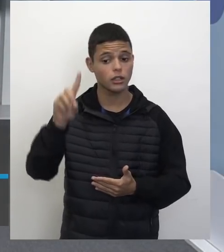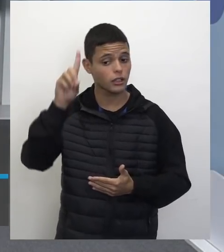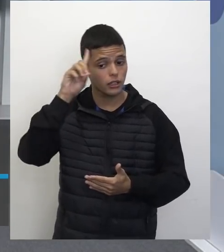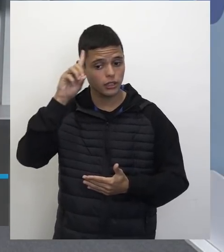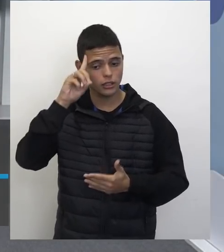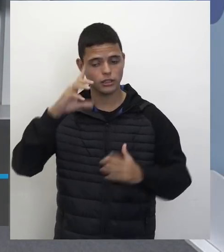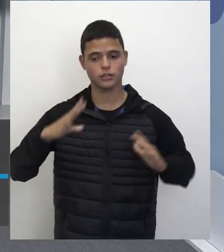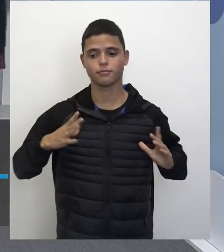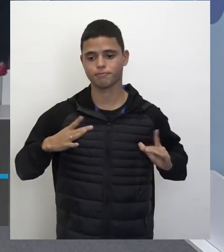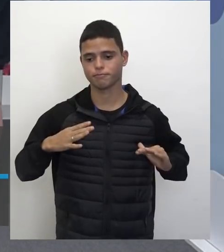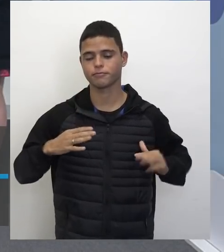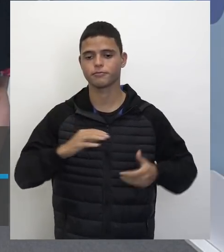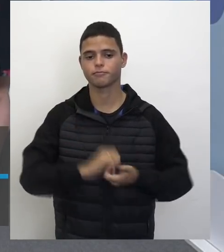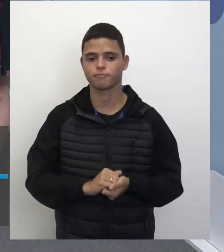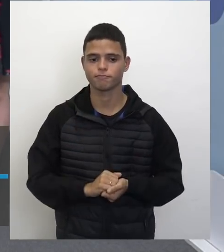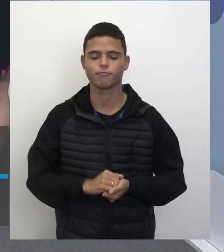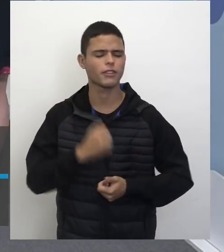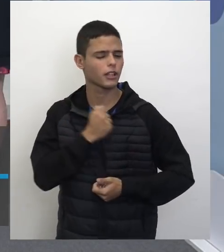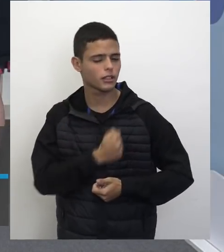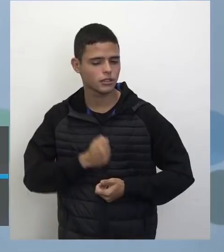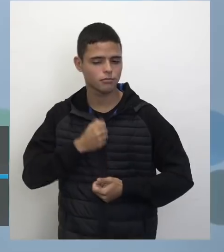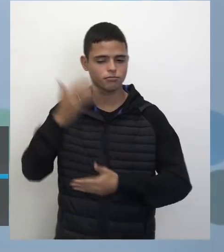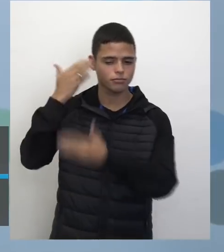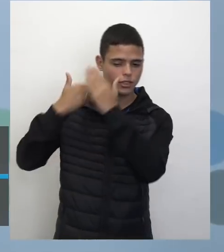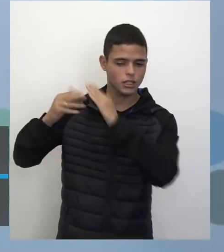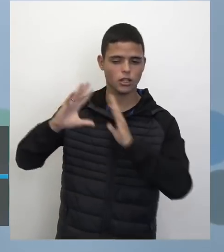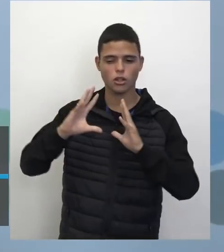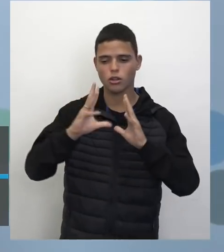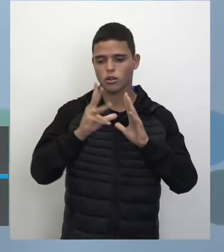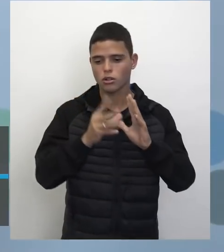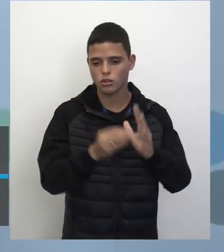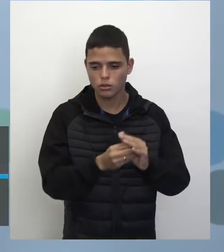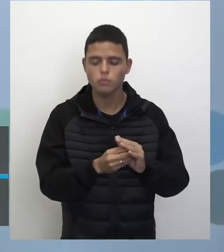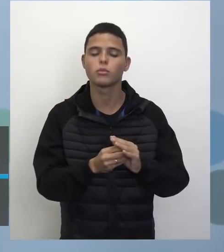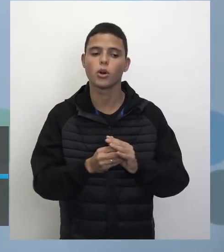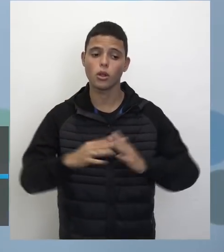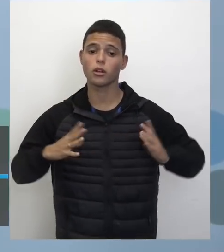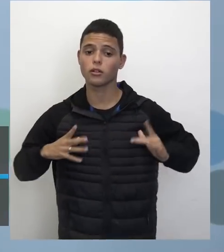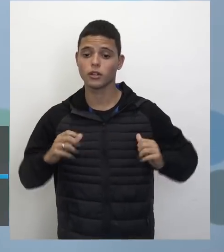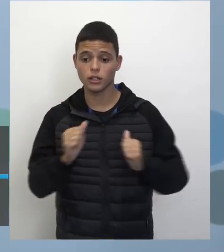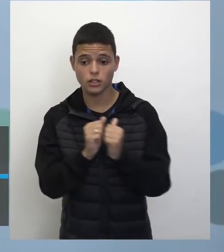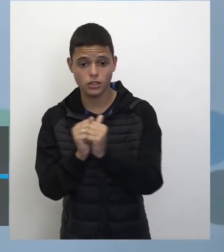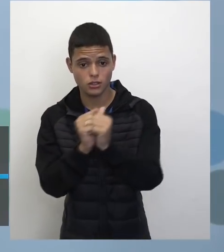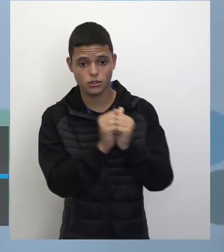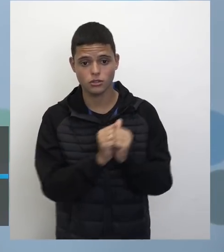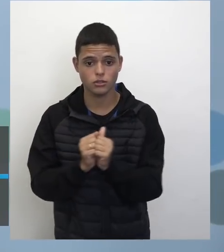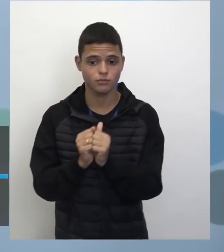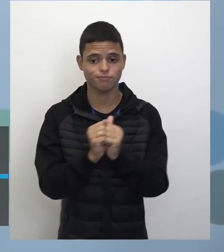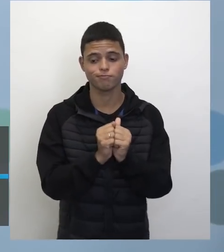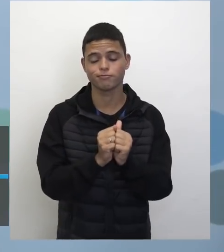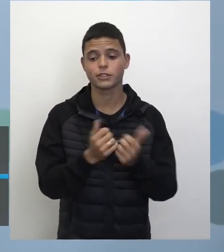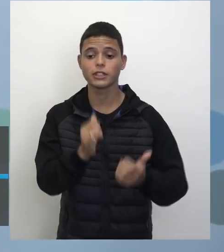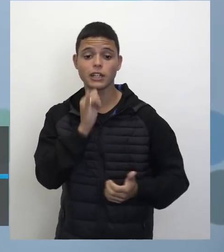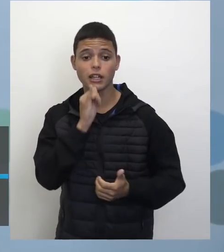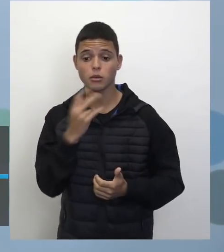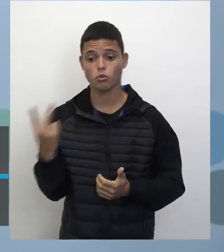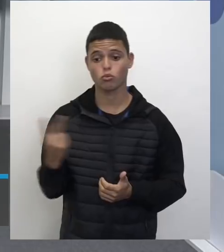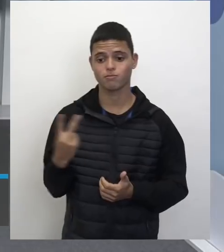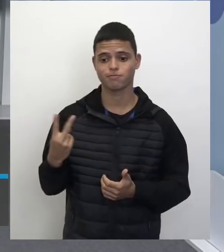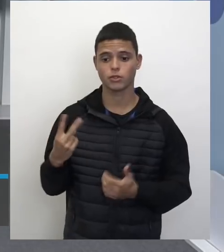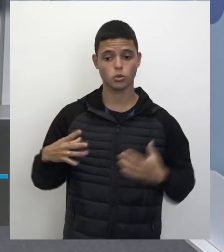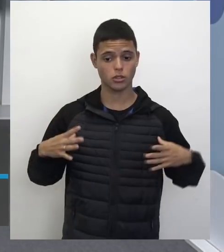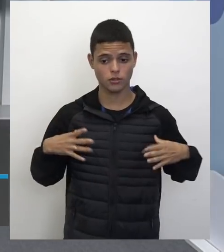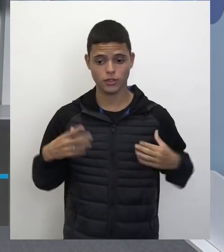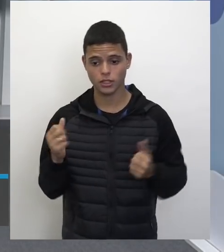mundo sair de férias junto. Exatamente. Saudades. A gente aqui não pode. Tanto é que eu e a Fabiana não podemos tirar férias numa mesma época. Não,